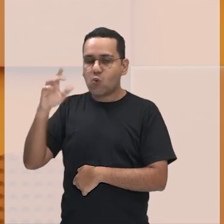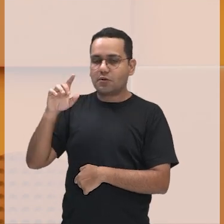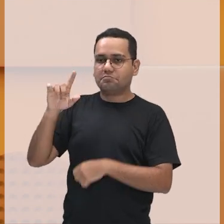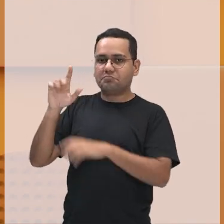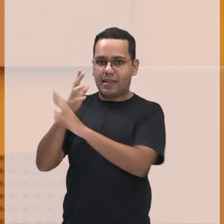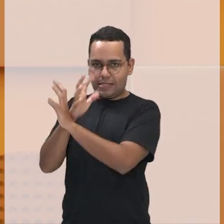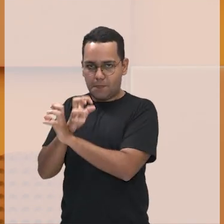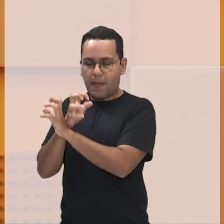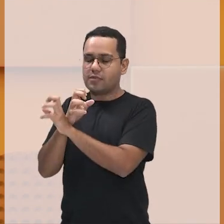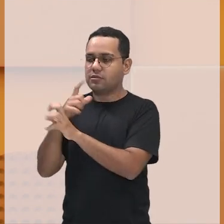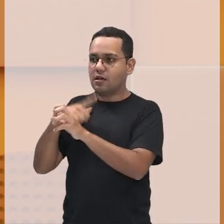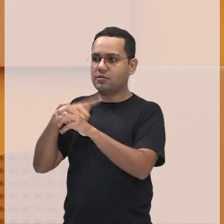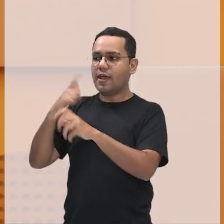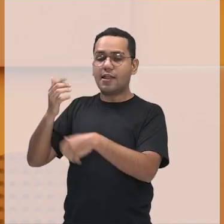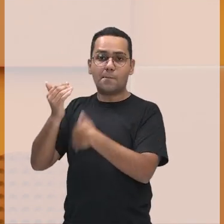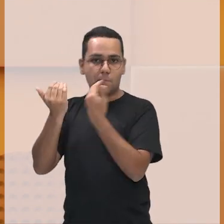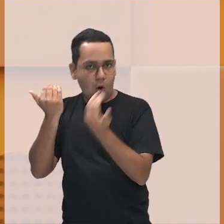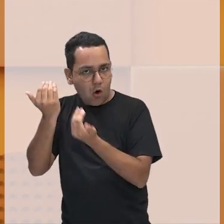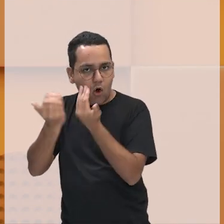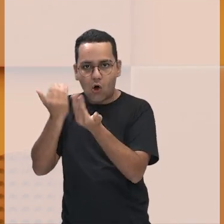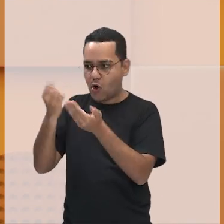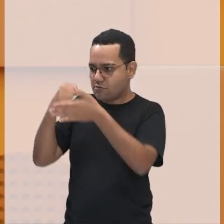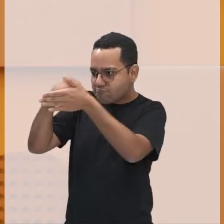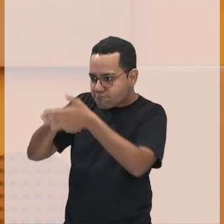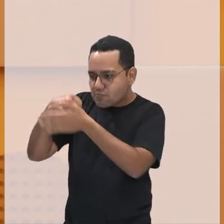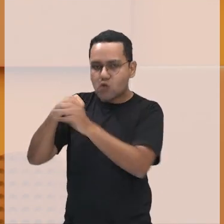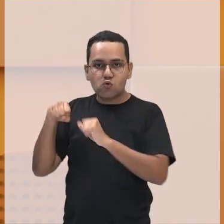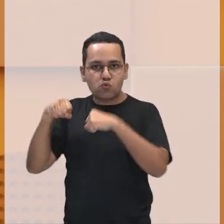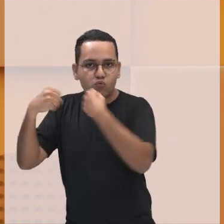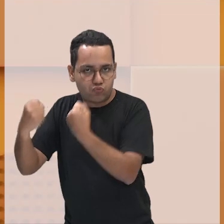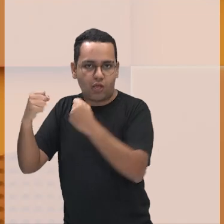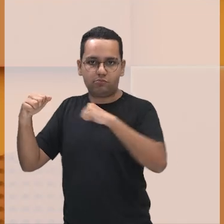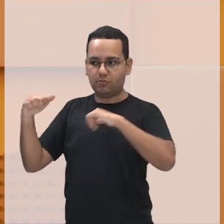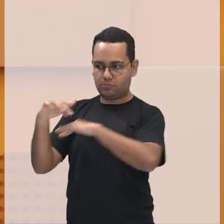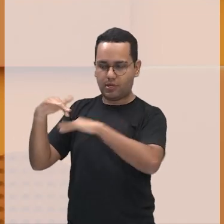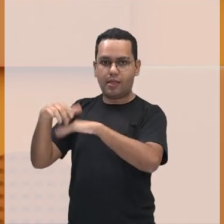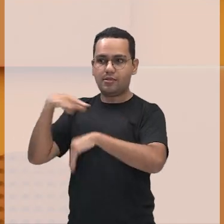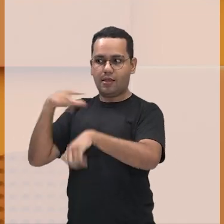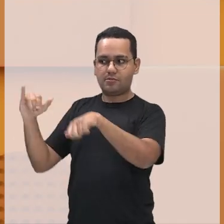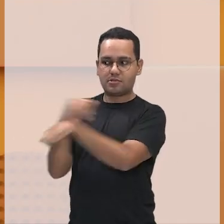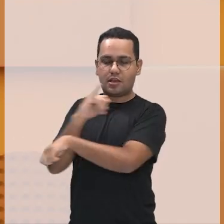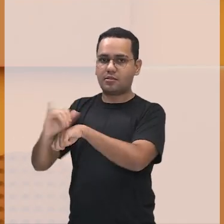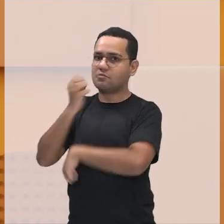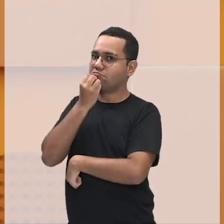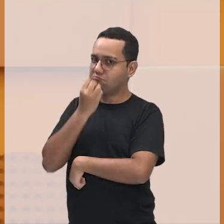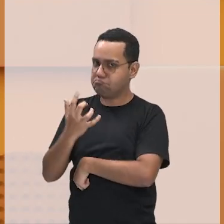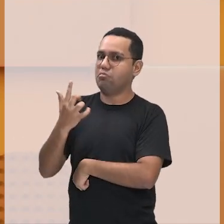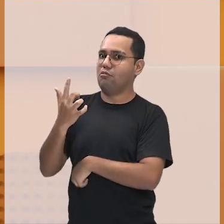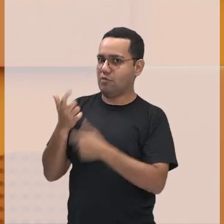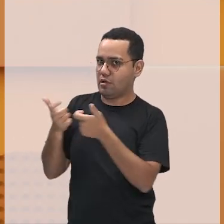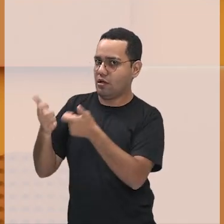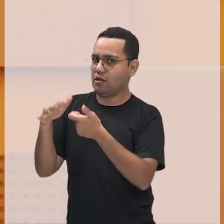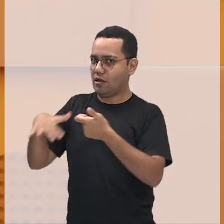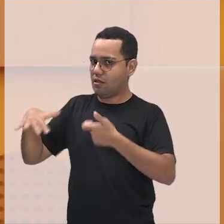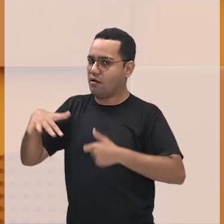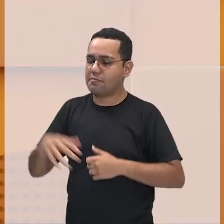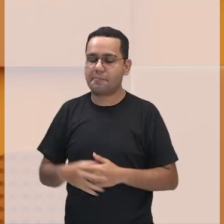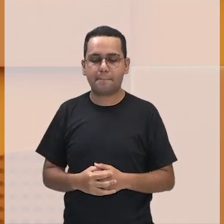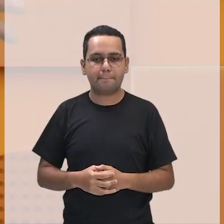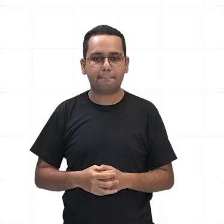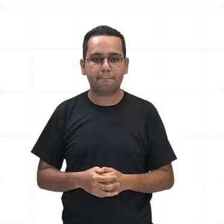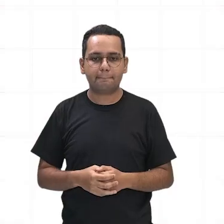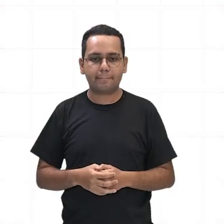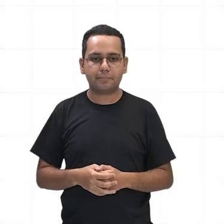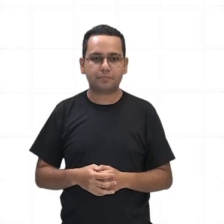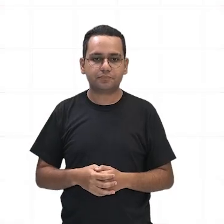tá? Vamos falar, então, olha só, né, um pouco sobre essa administração, então, da sociedade espartana. Ela era